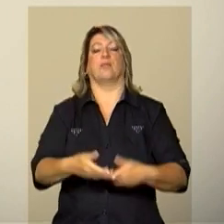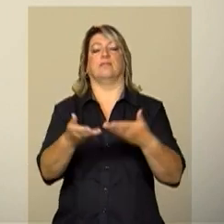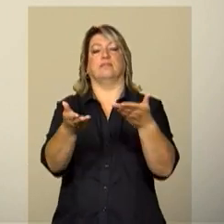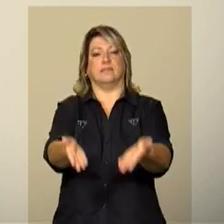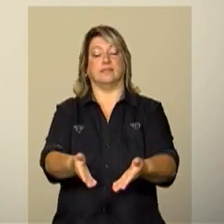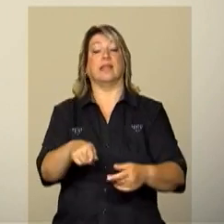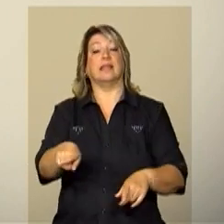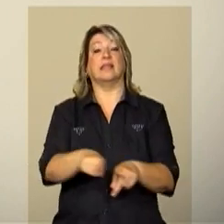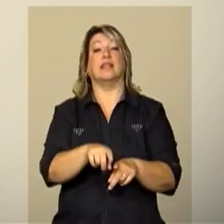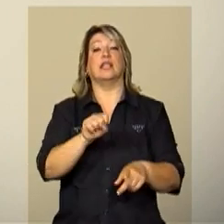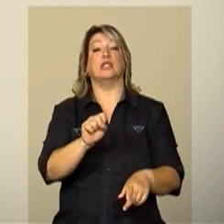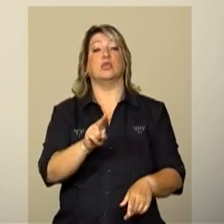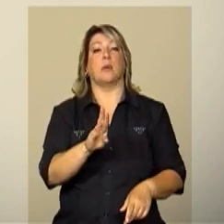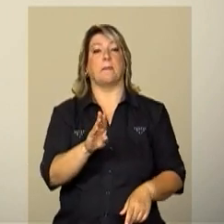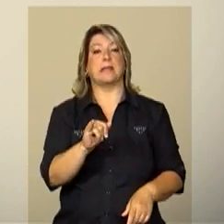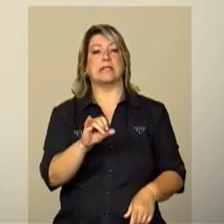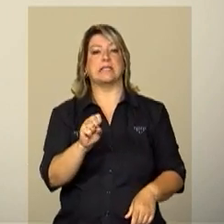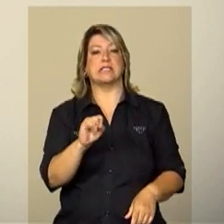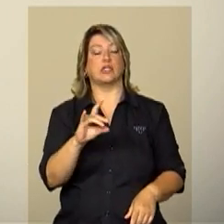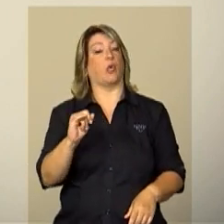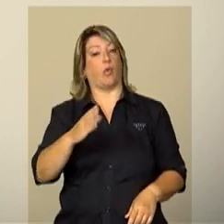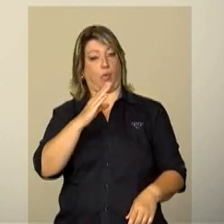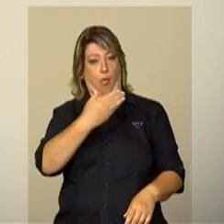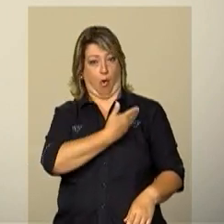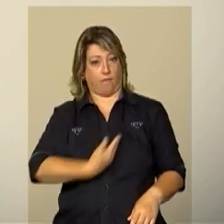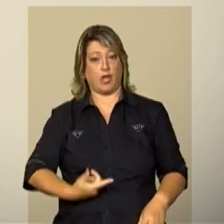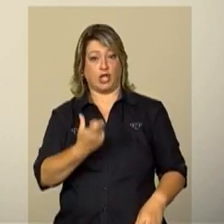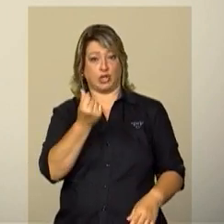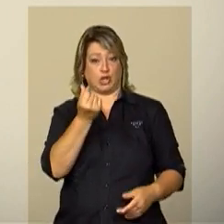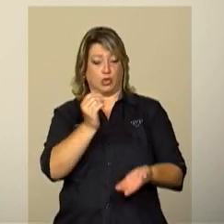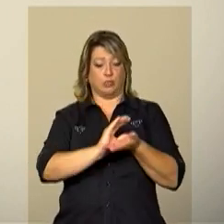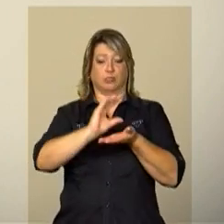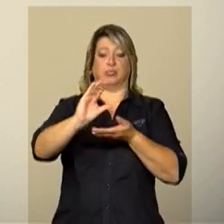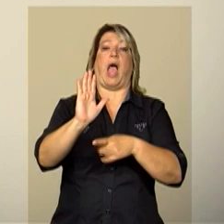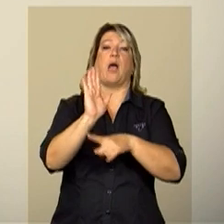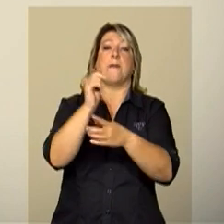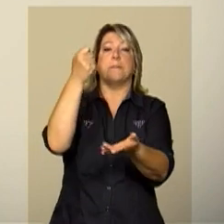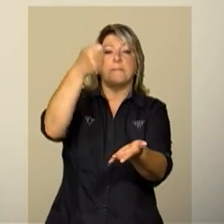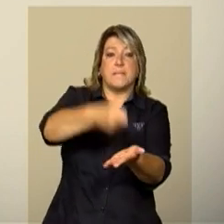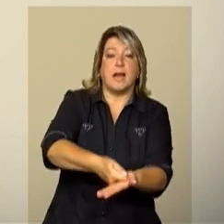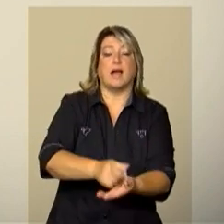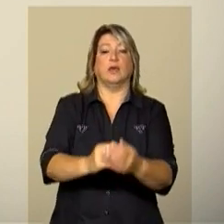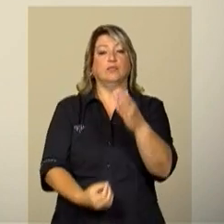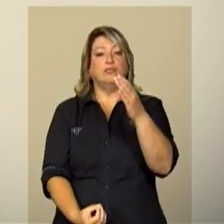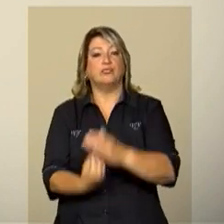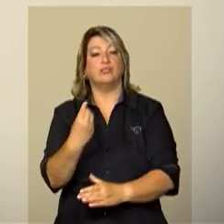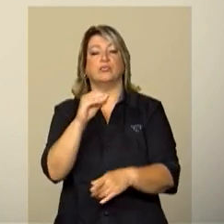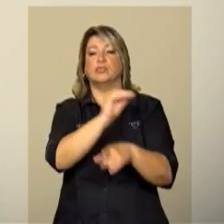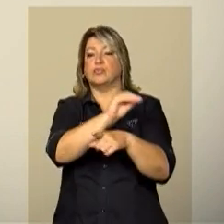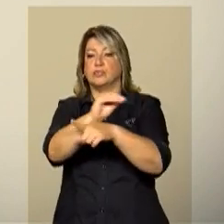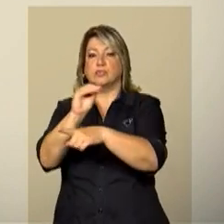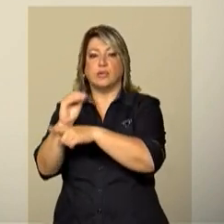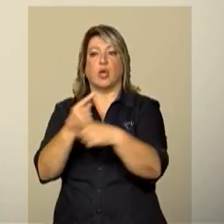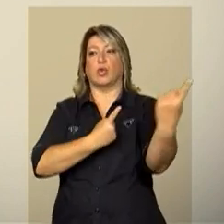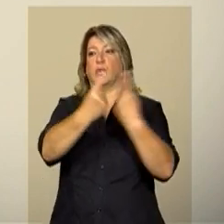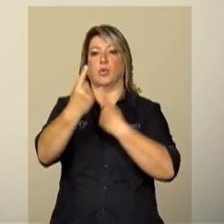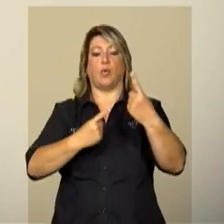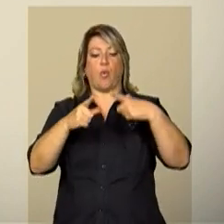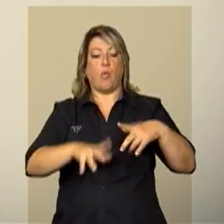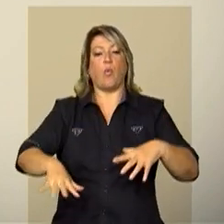o subsídio a ajuda que o governo vai dar para a implantação e a manutenção das rotas